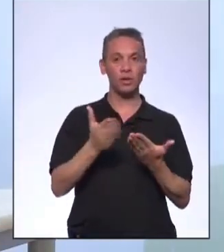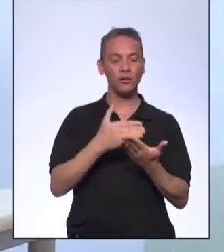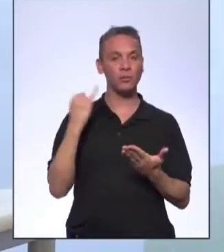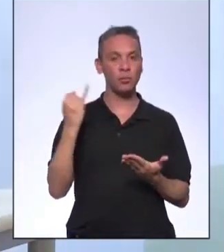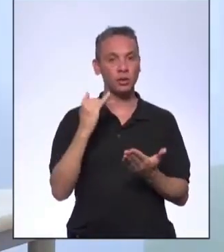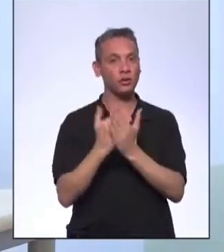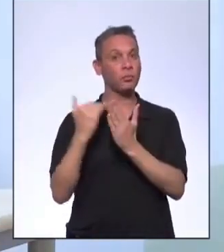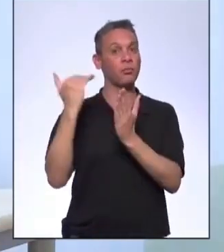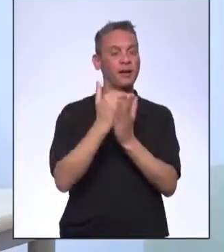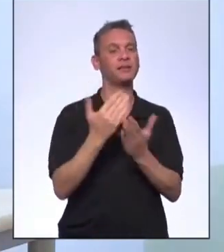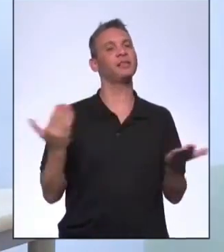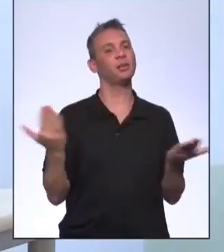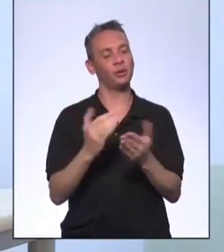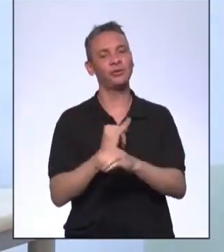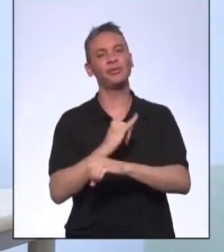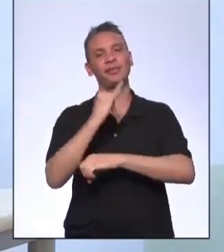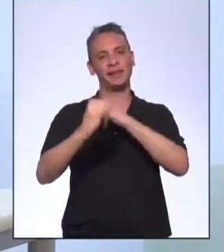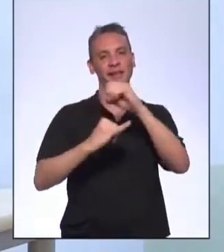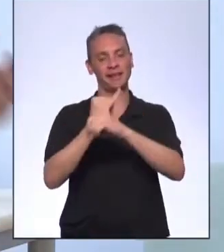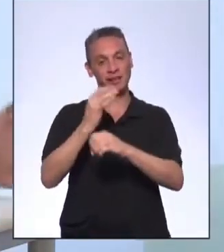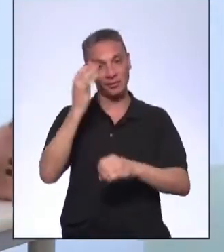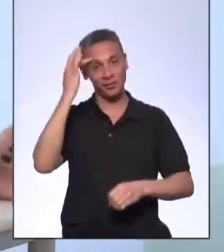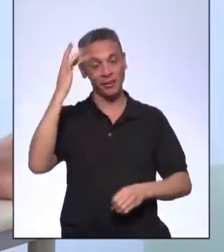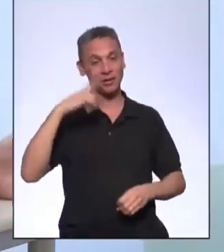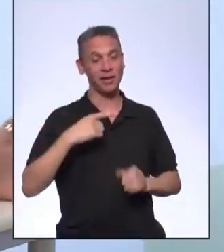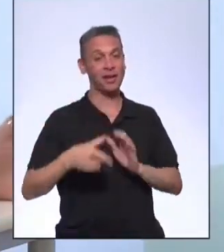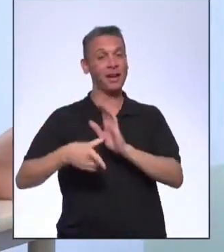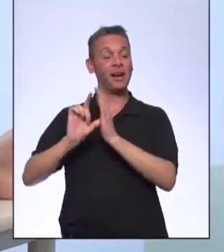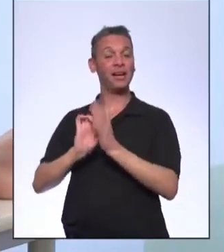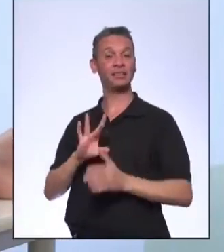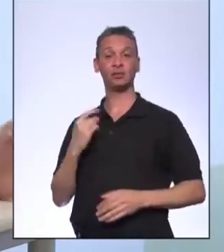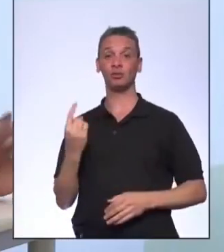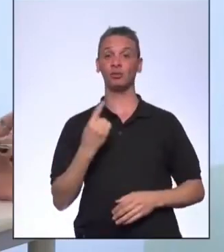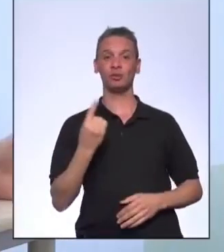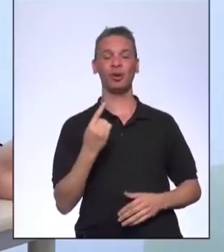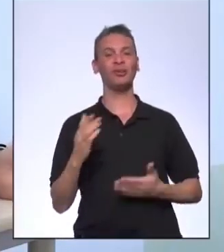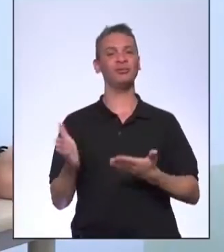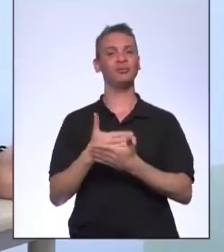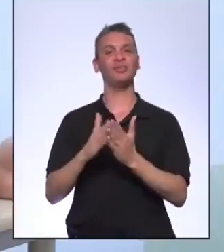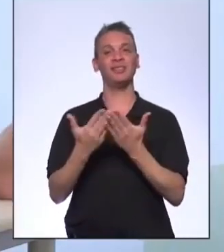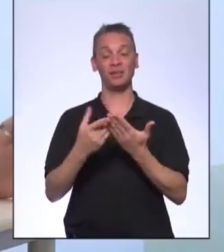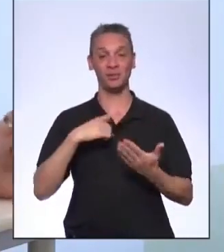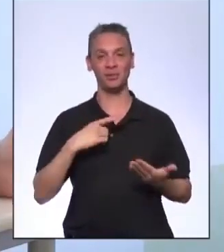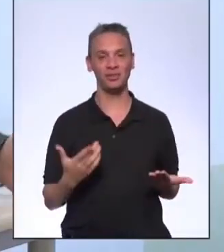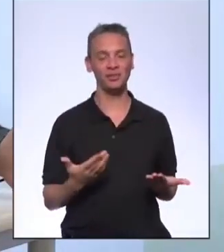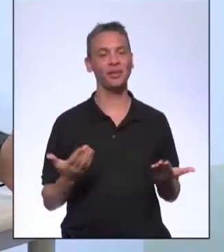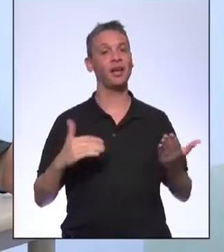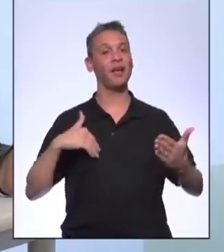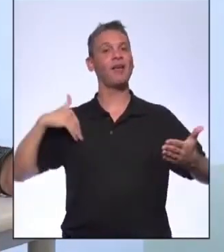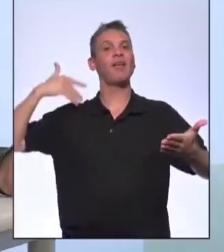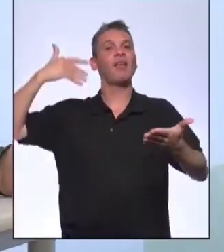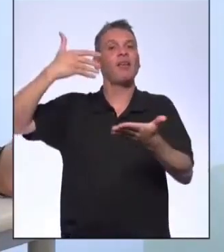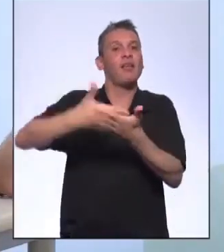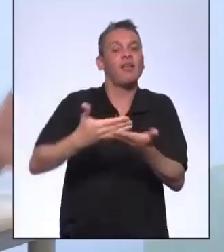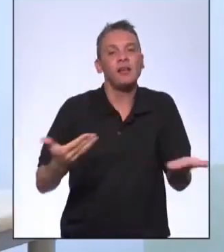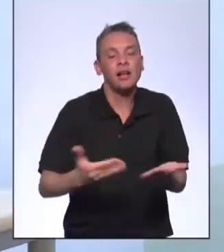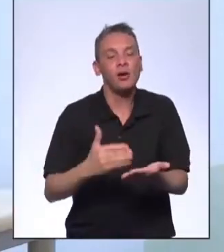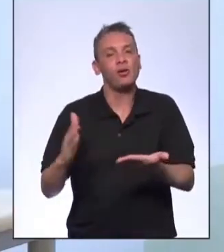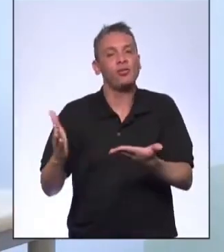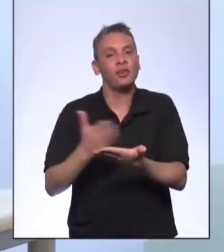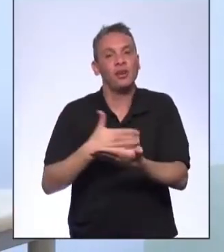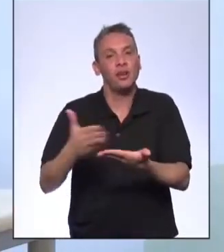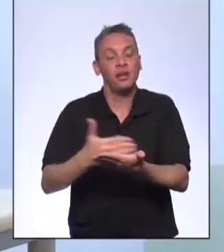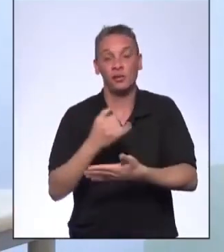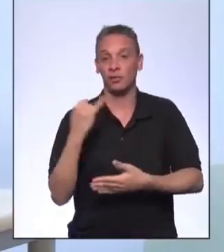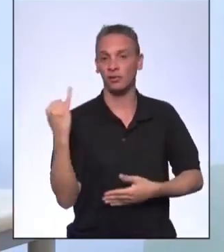internet, porque era a única maneira que você tinha acesso a essas informações, mas até hoje o livro é muito importante. A diferença é